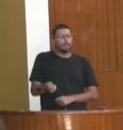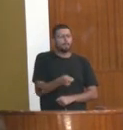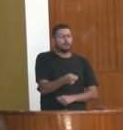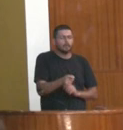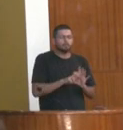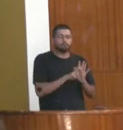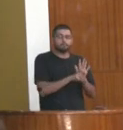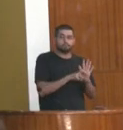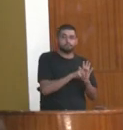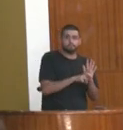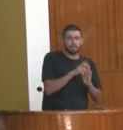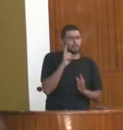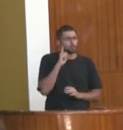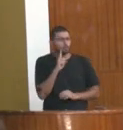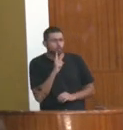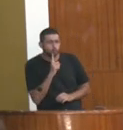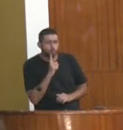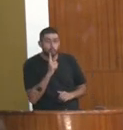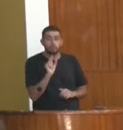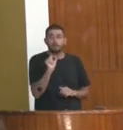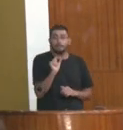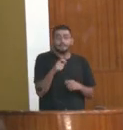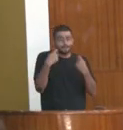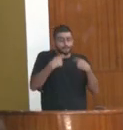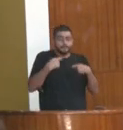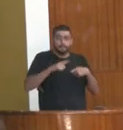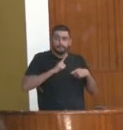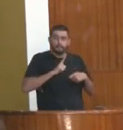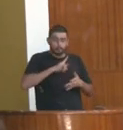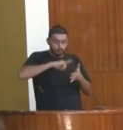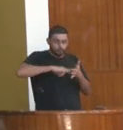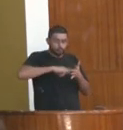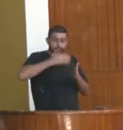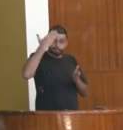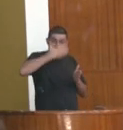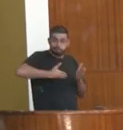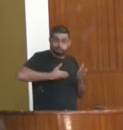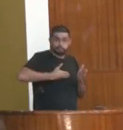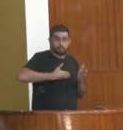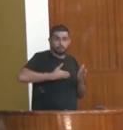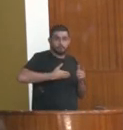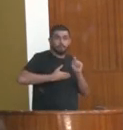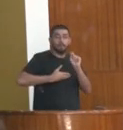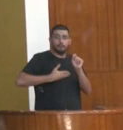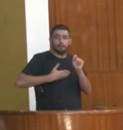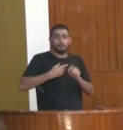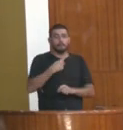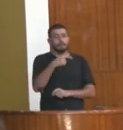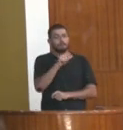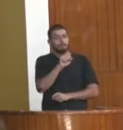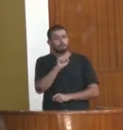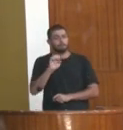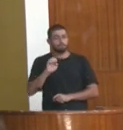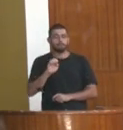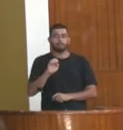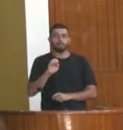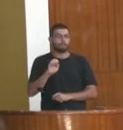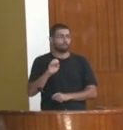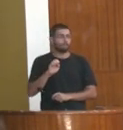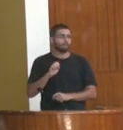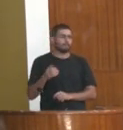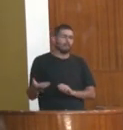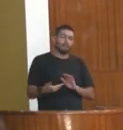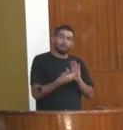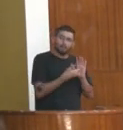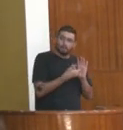de rodas, não basta ser surdo, tem que ter um documento comprovatório que é o passe. Isso está previsto na